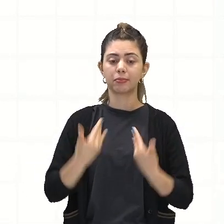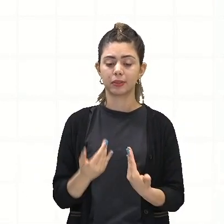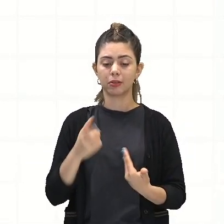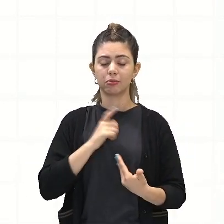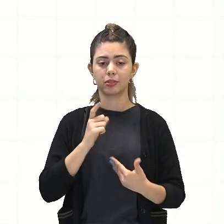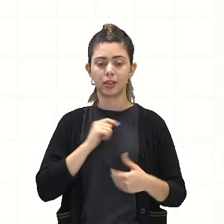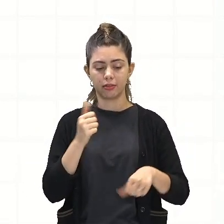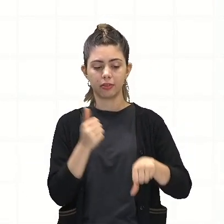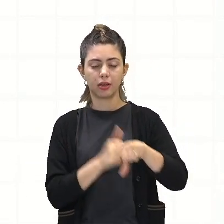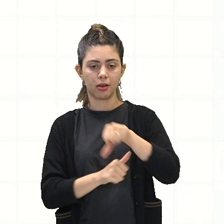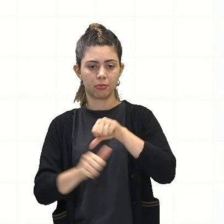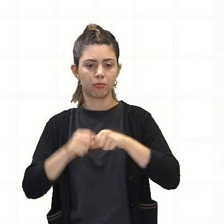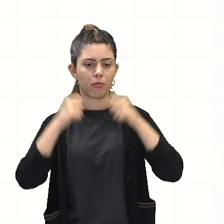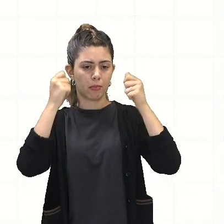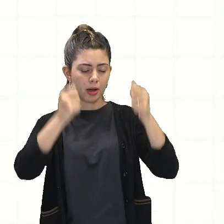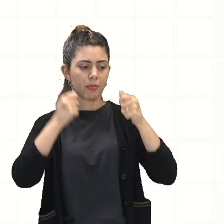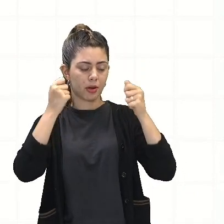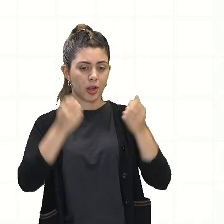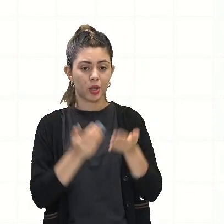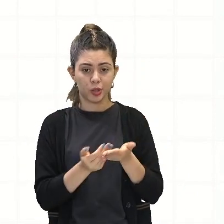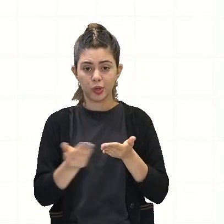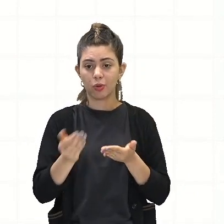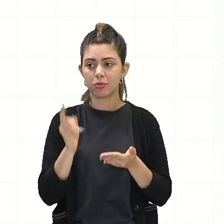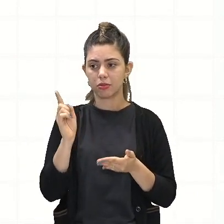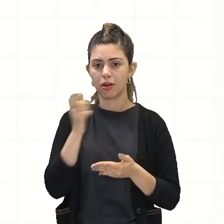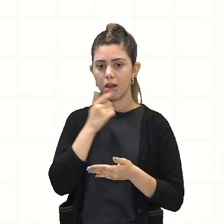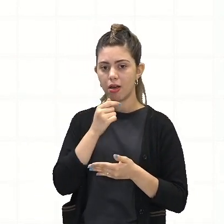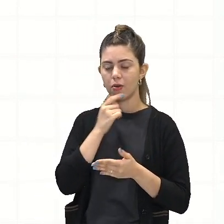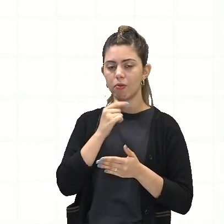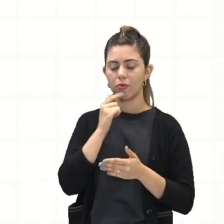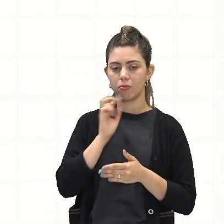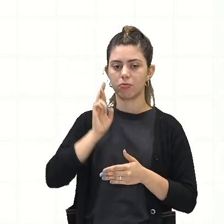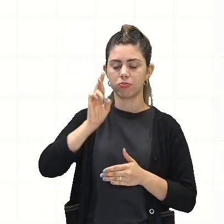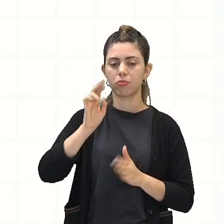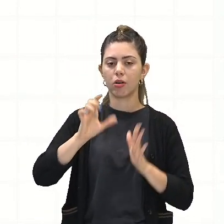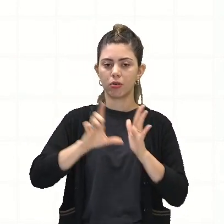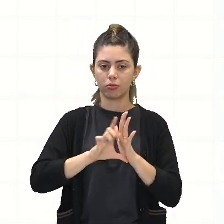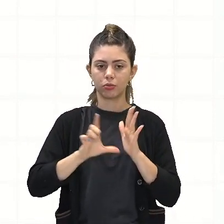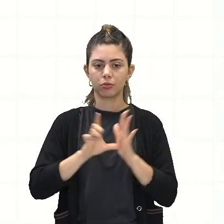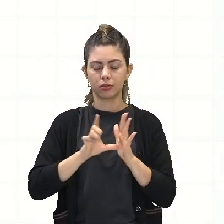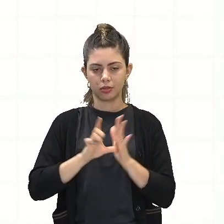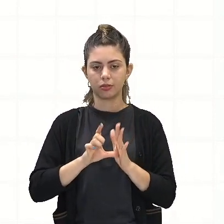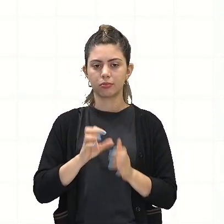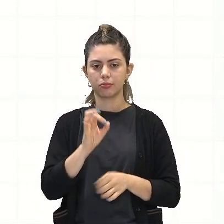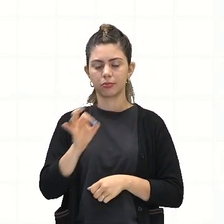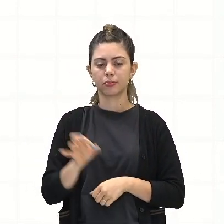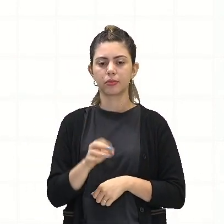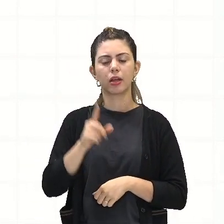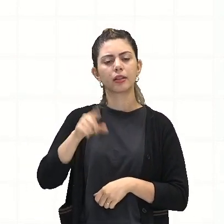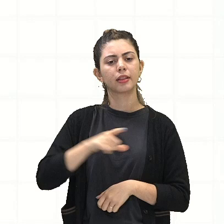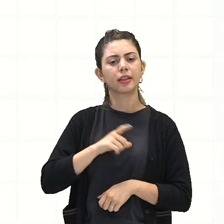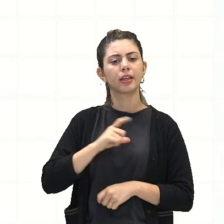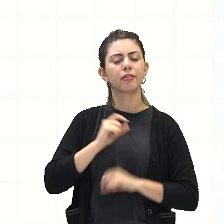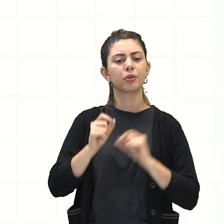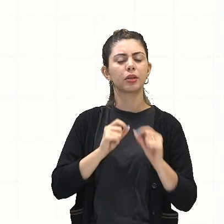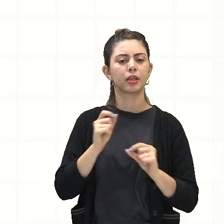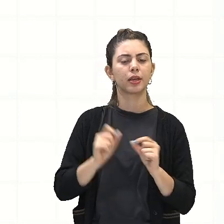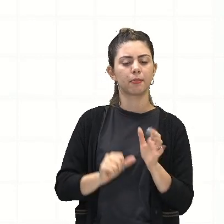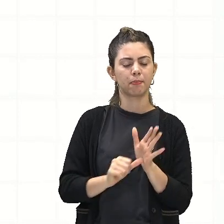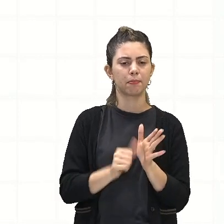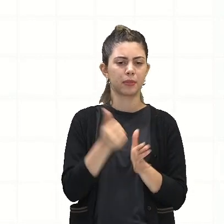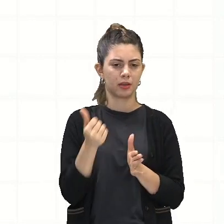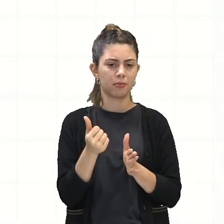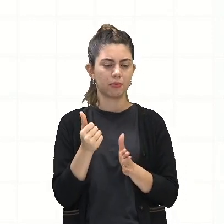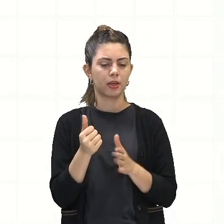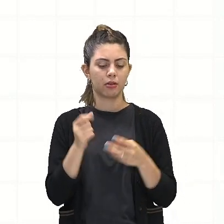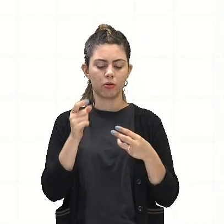pelo rei Henrique VIII. E agora vamos observar os impactos da reforma protestante